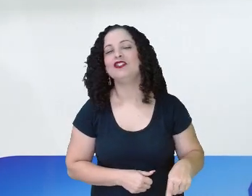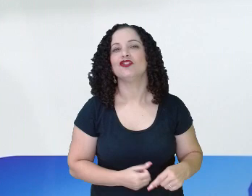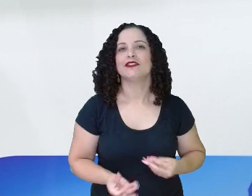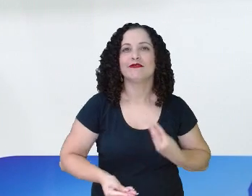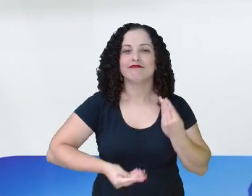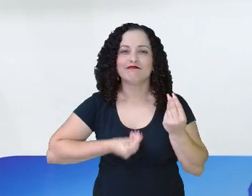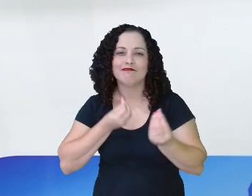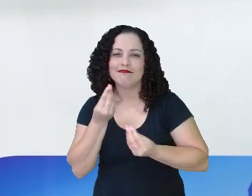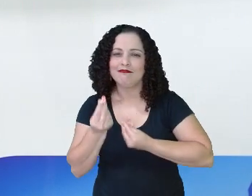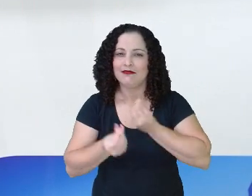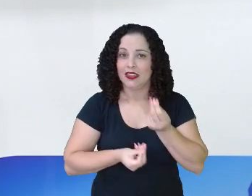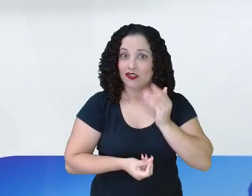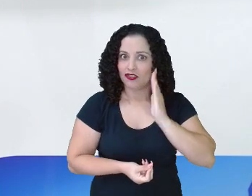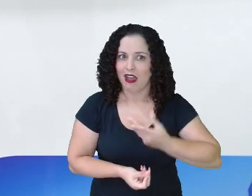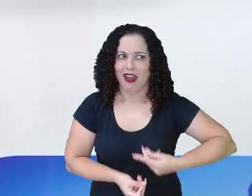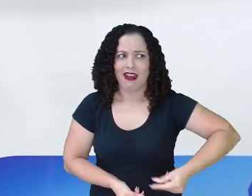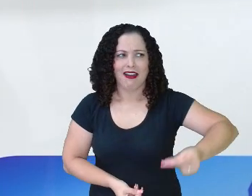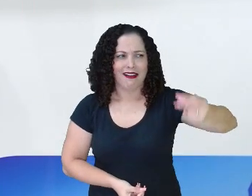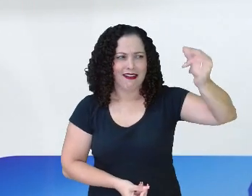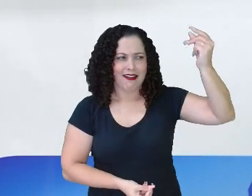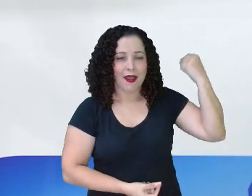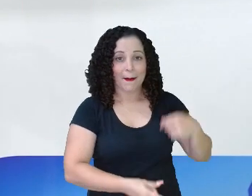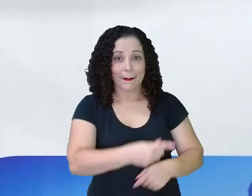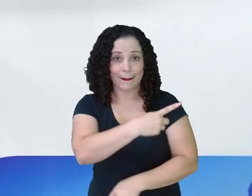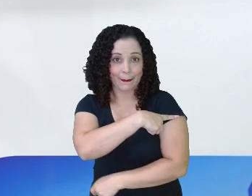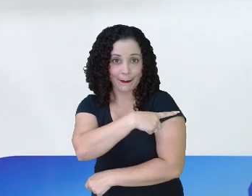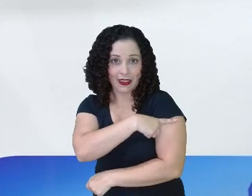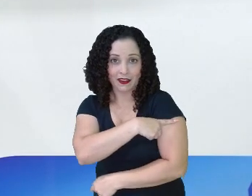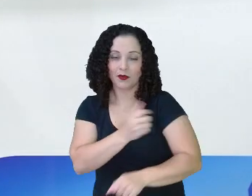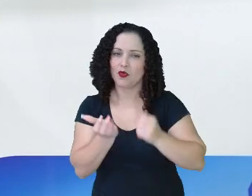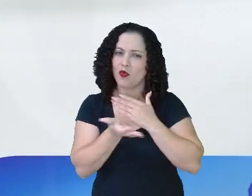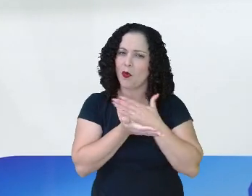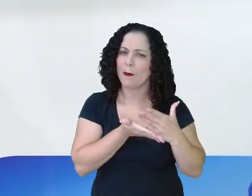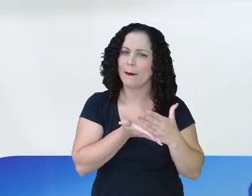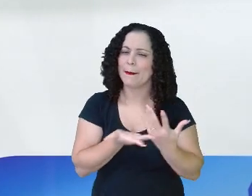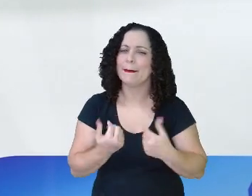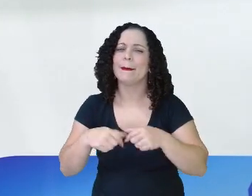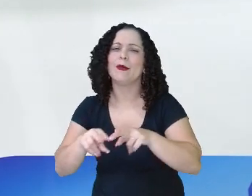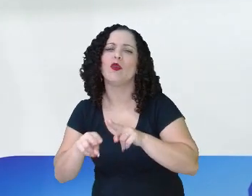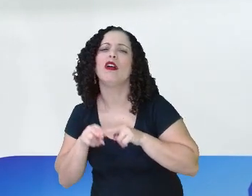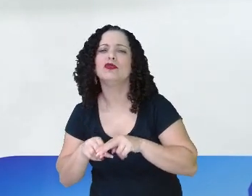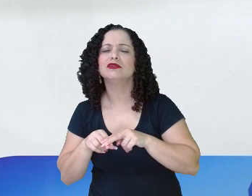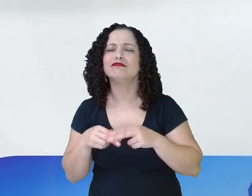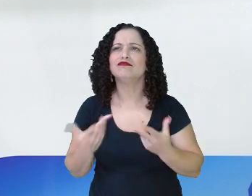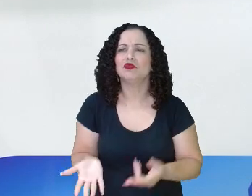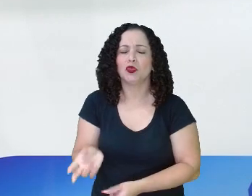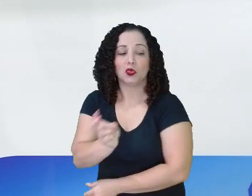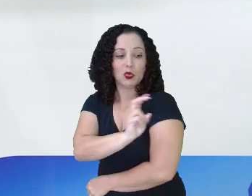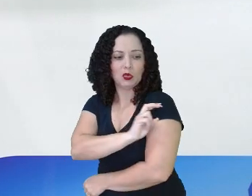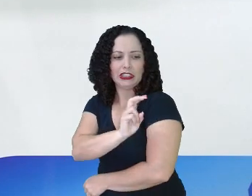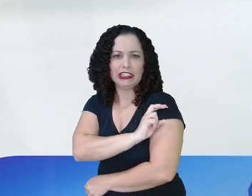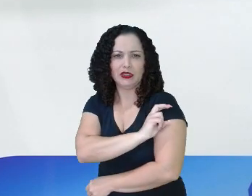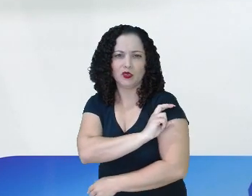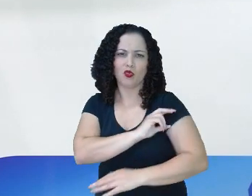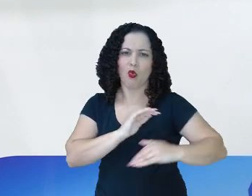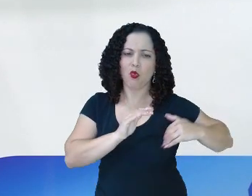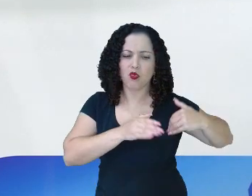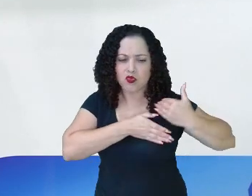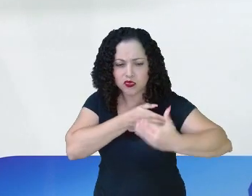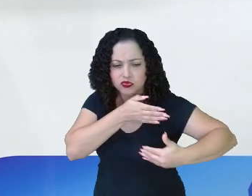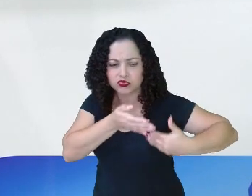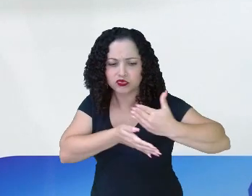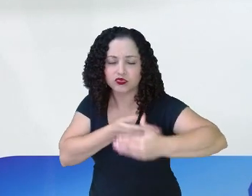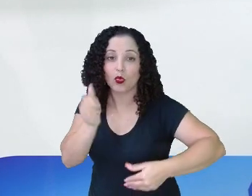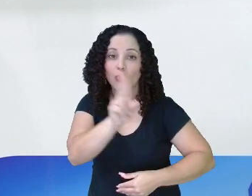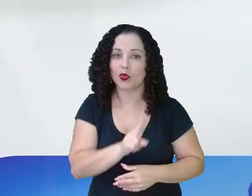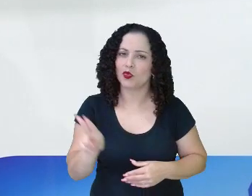a trabalhar a adição desde o primeiro ano. E por que no quinto a gente continua trabalhando